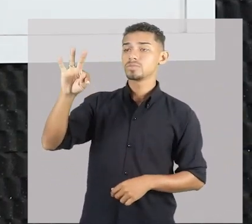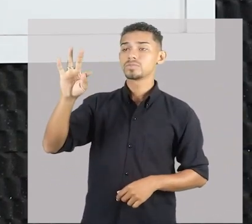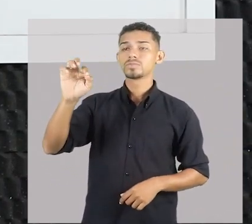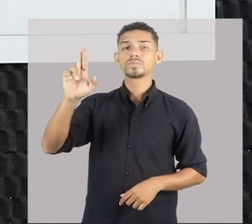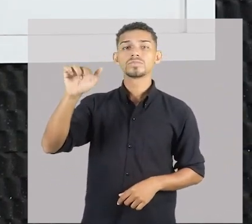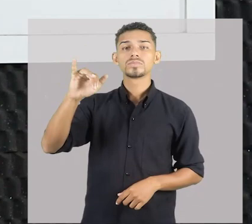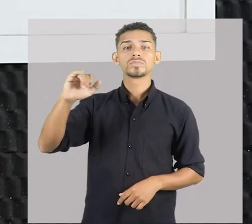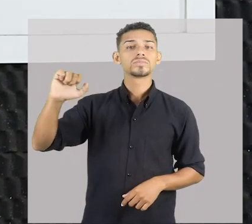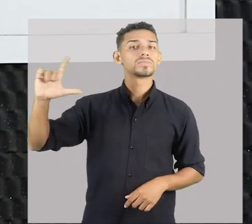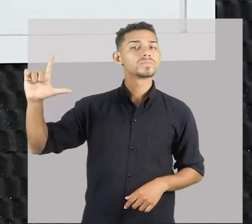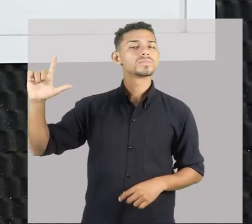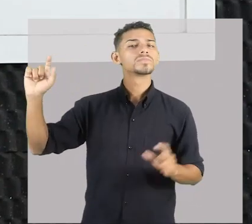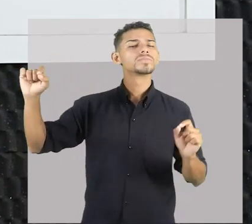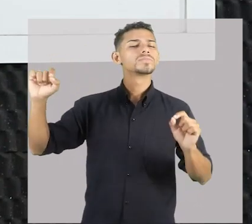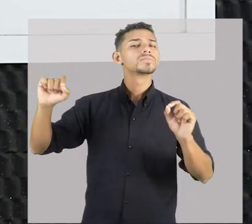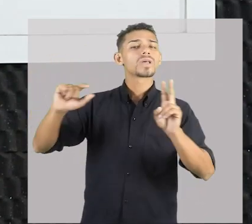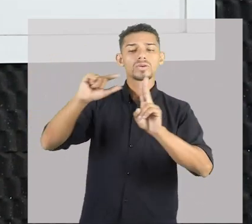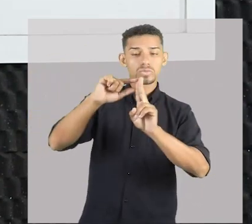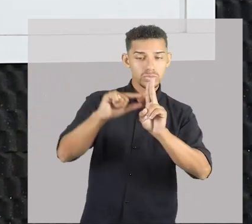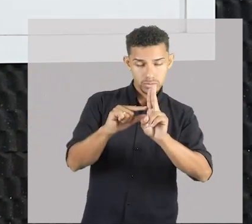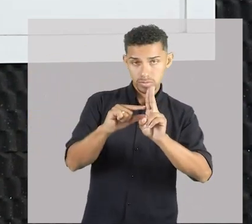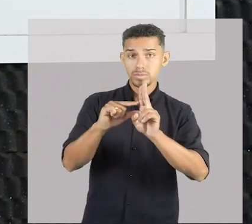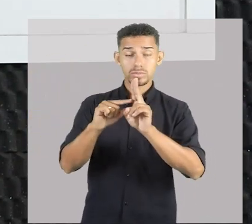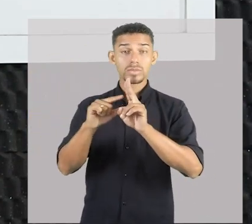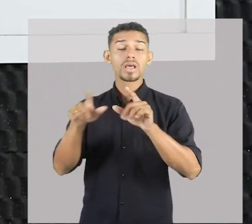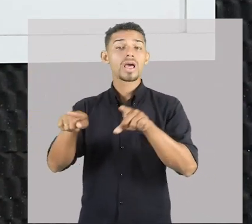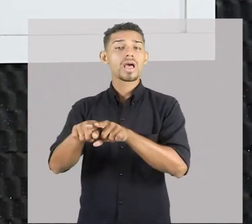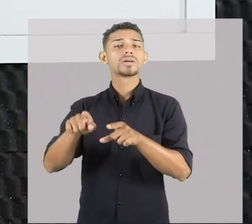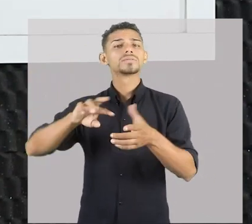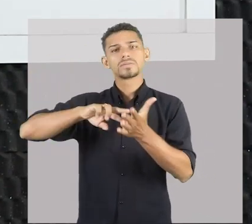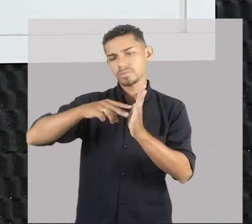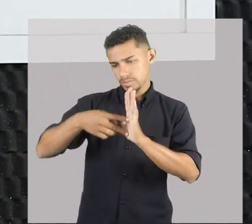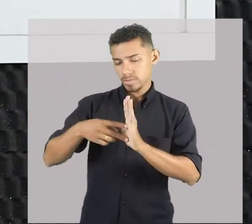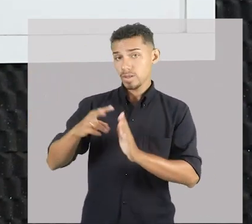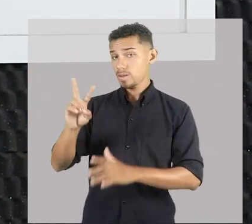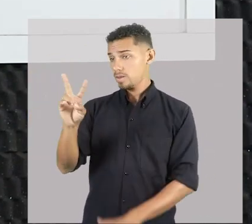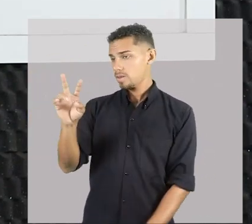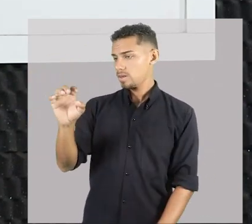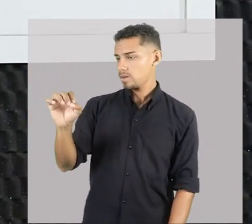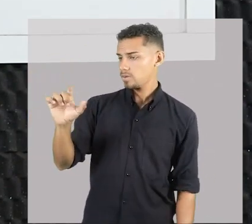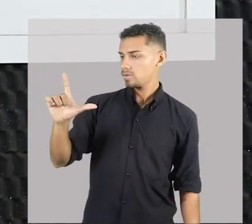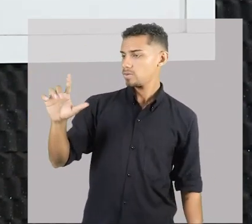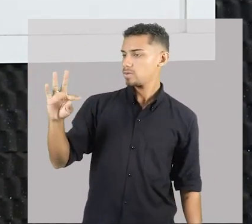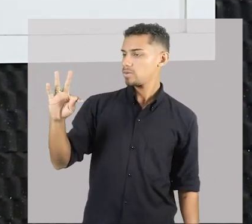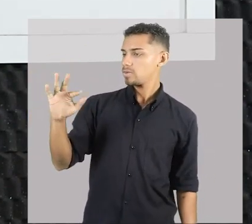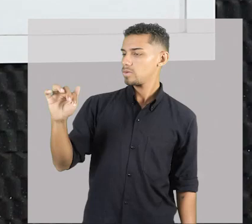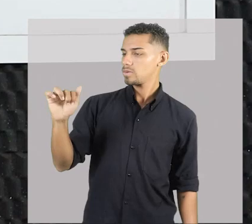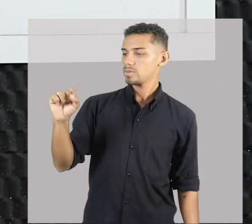a unidade de medida de frequência vai ser voltas